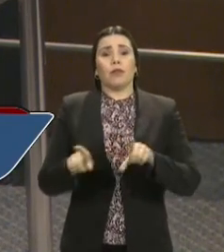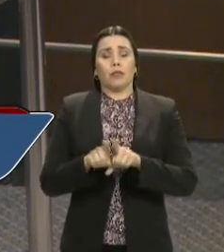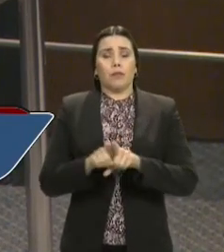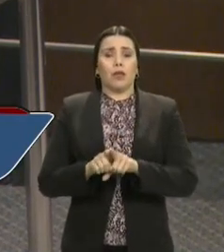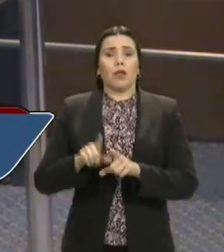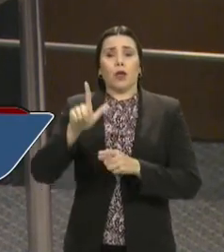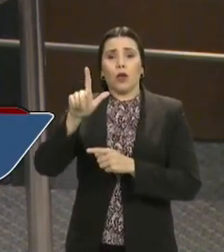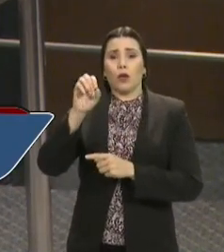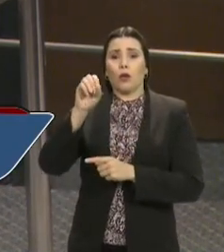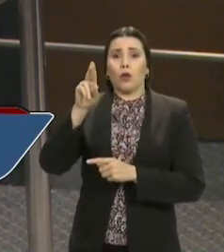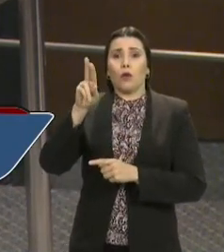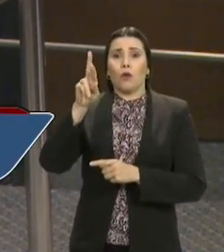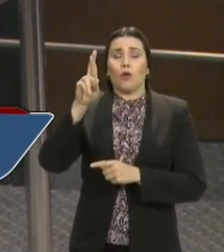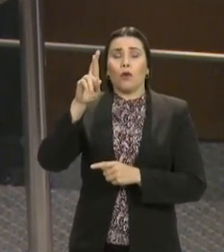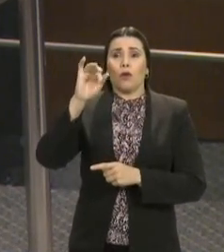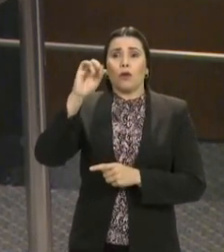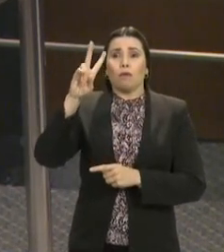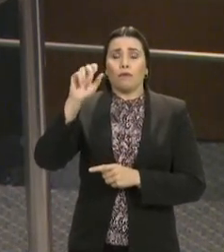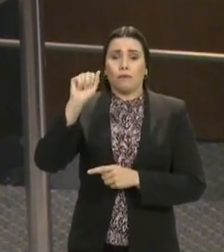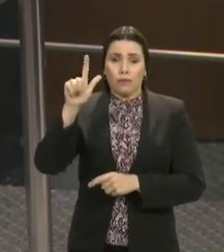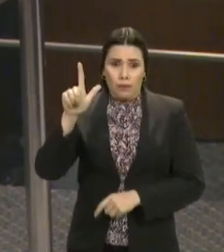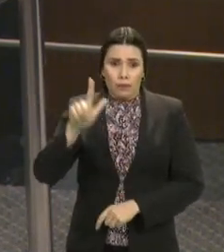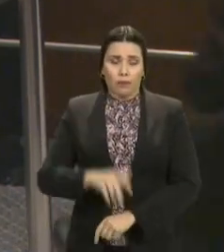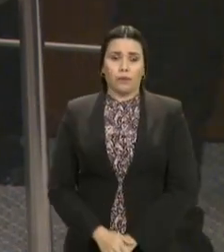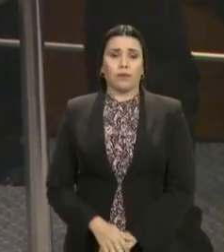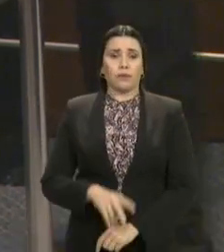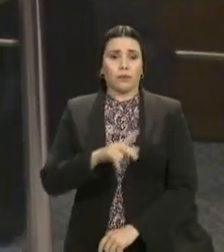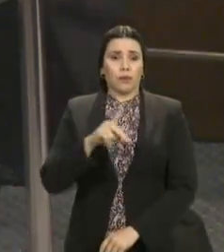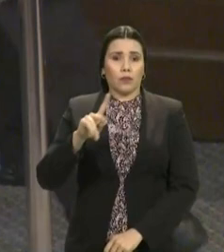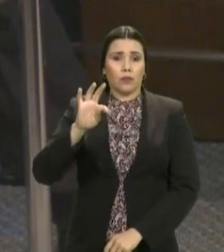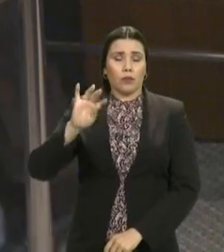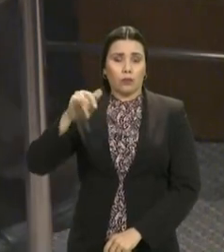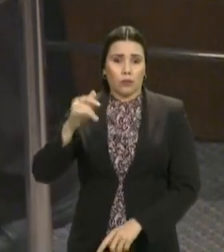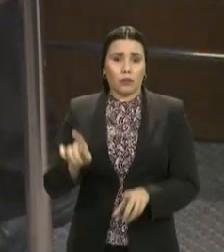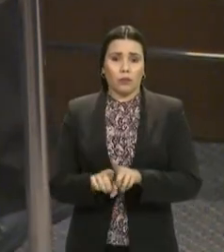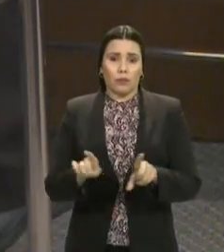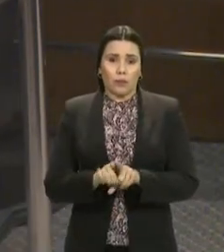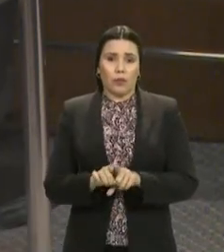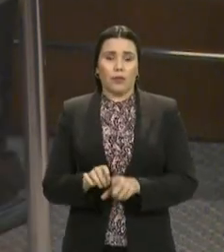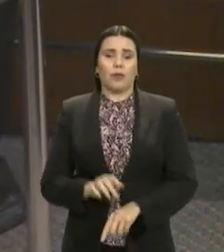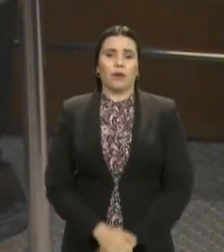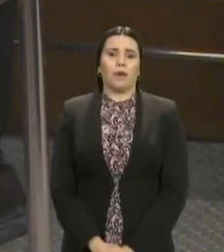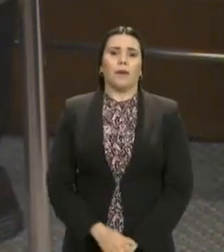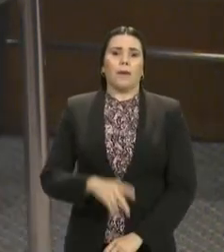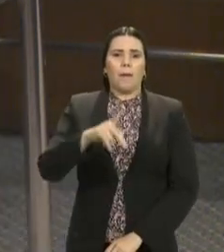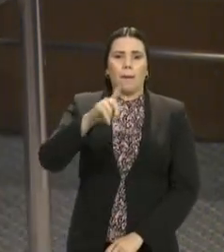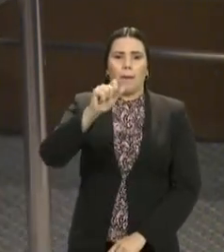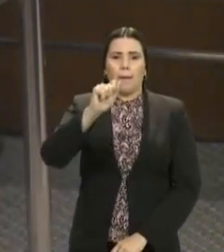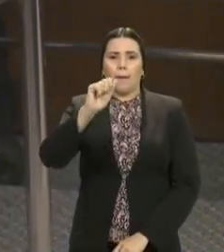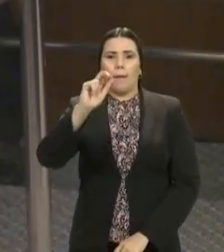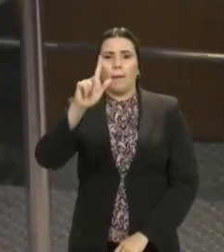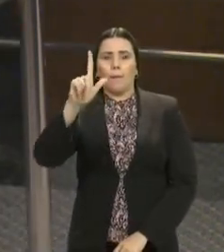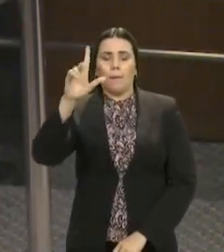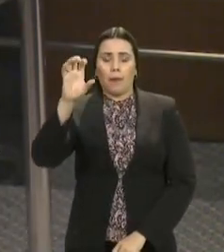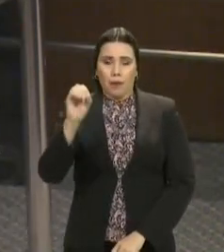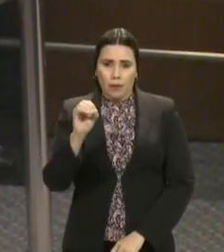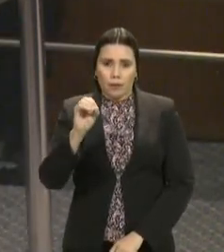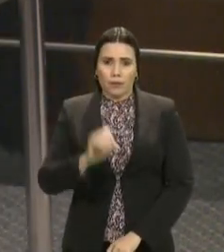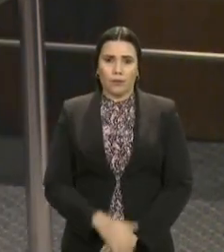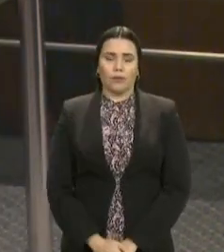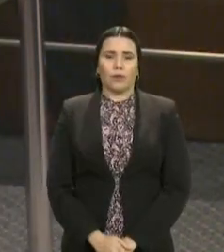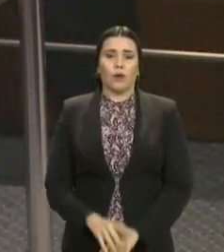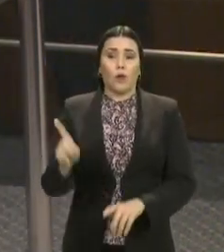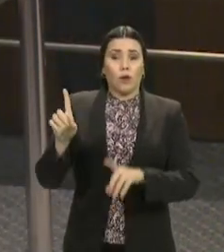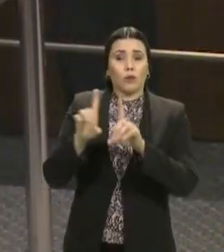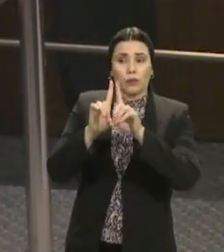Cerejo, cumprimentar o nosso próximo presidente, Paulo Welter, desembargador Paulo Welter, que nos abrilhanta